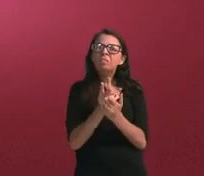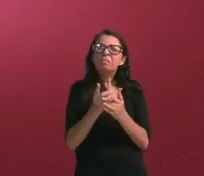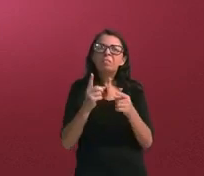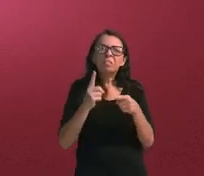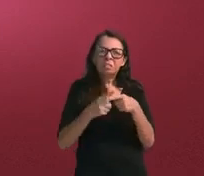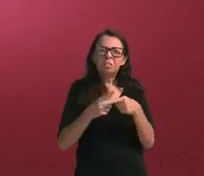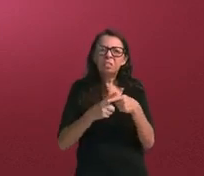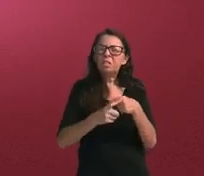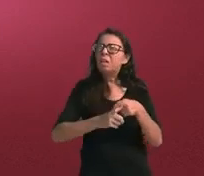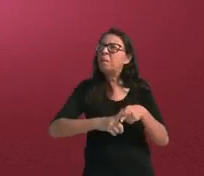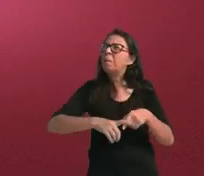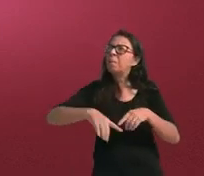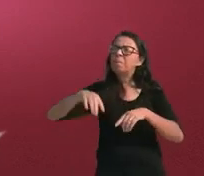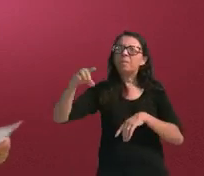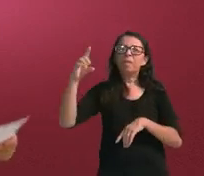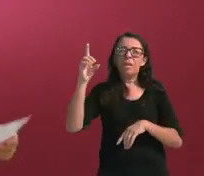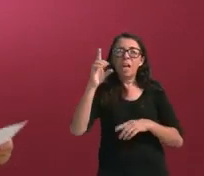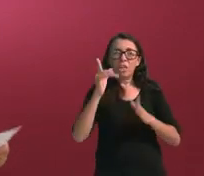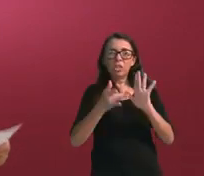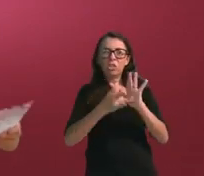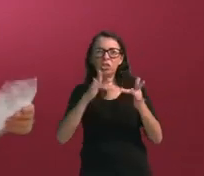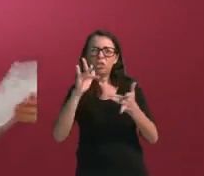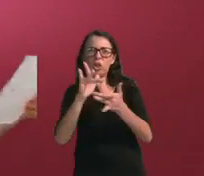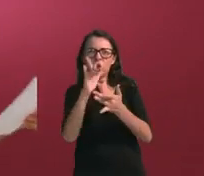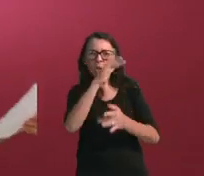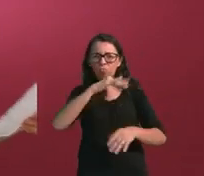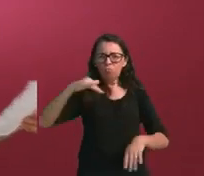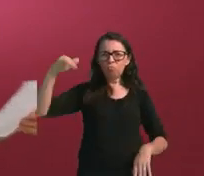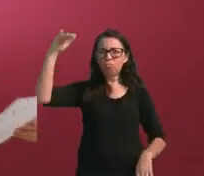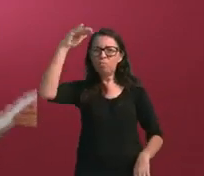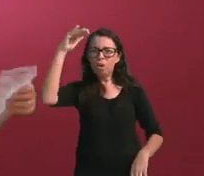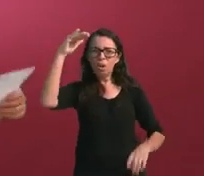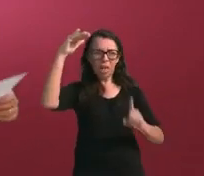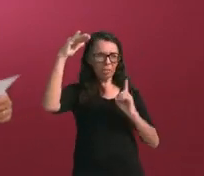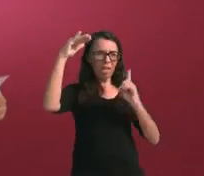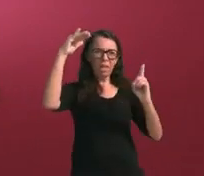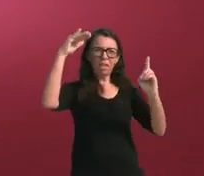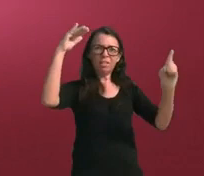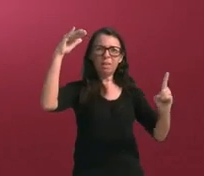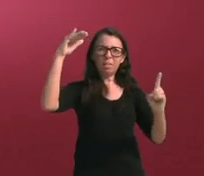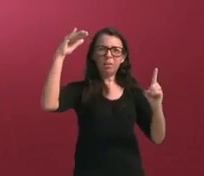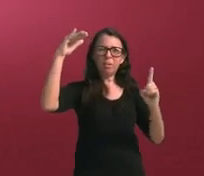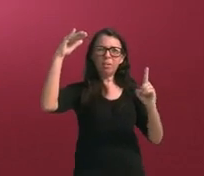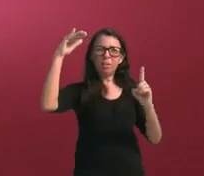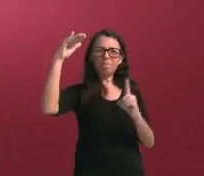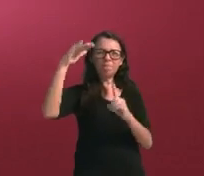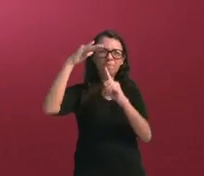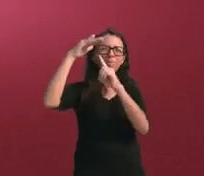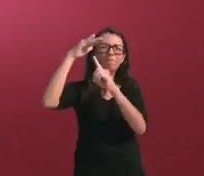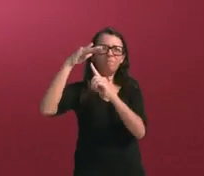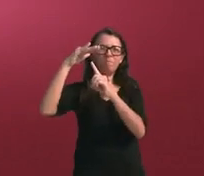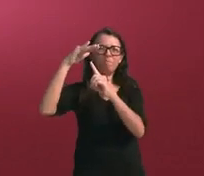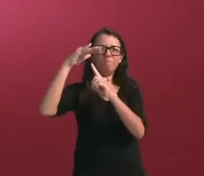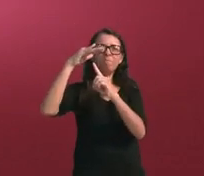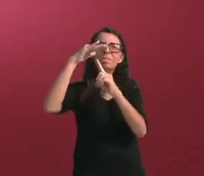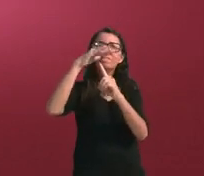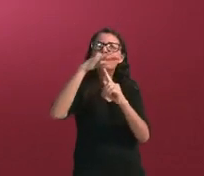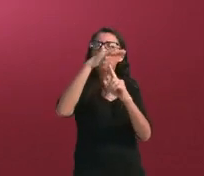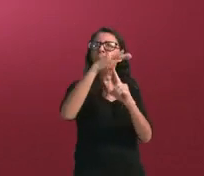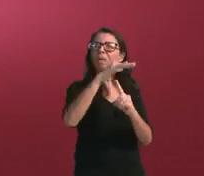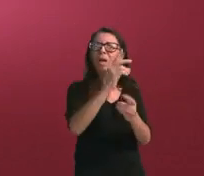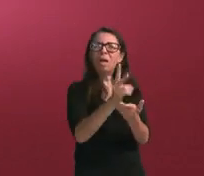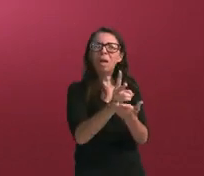alegrai-vos, não porque os espíritos se vos submetem, e sim porque os vossos